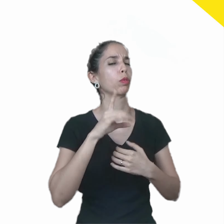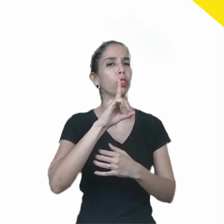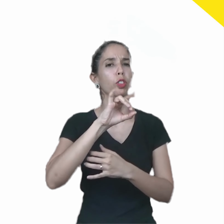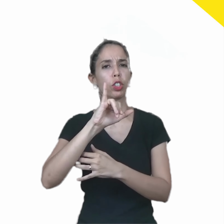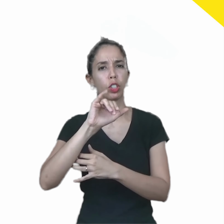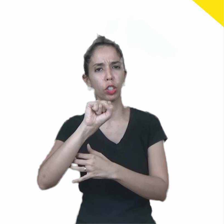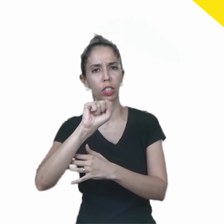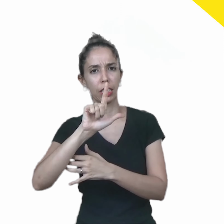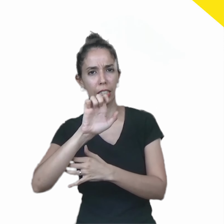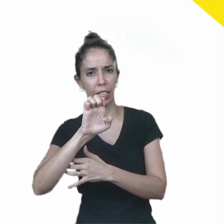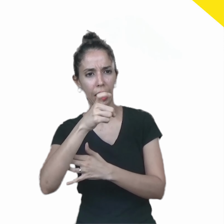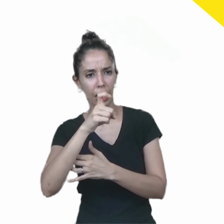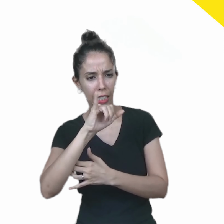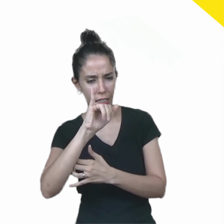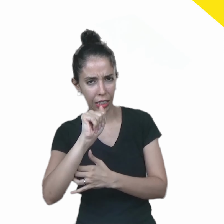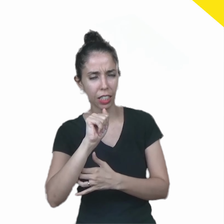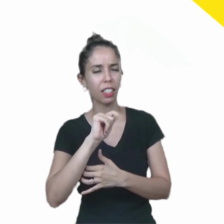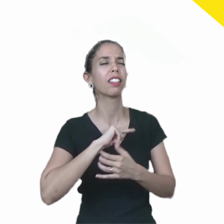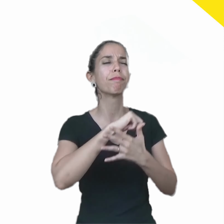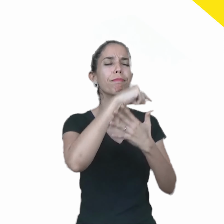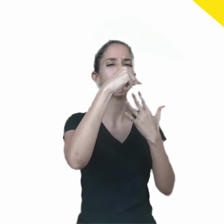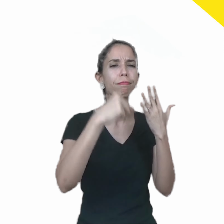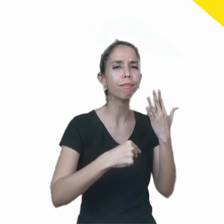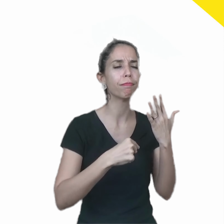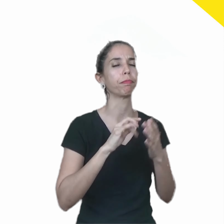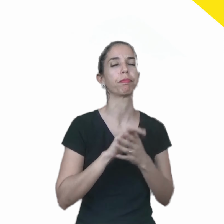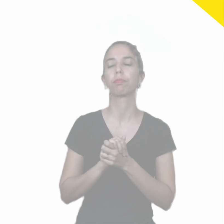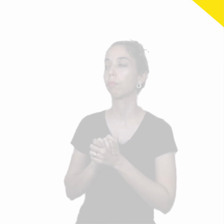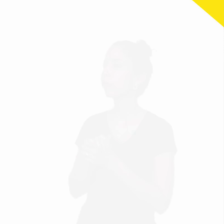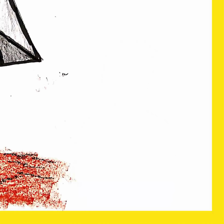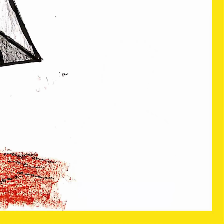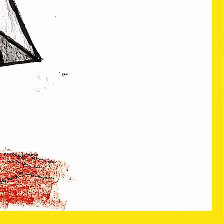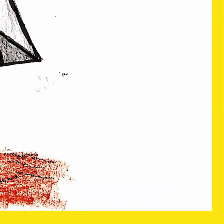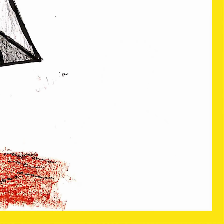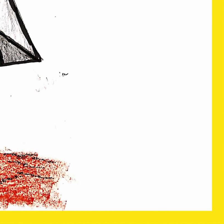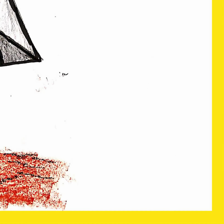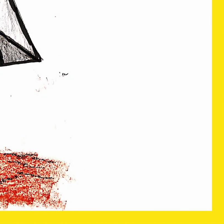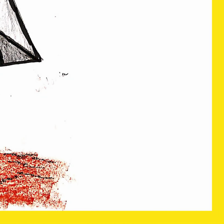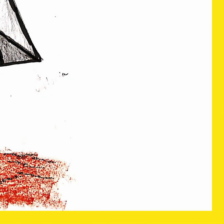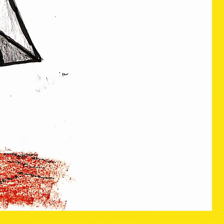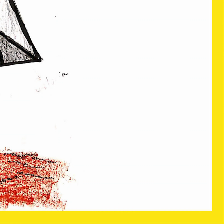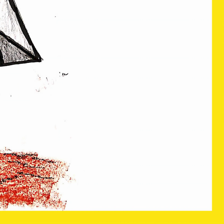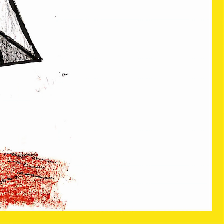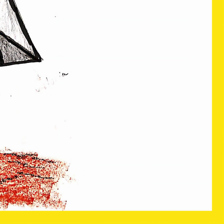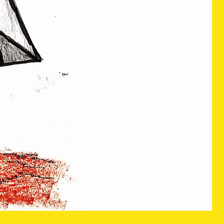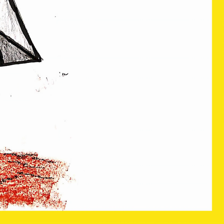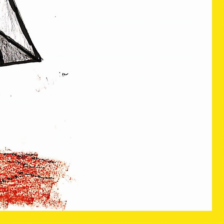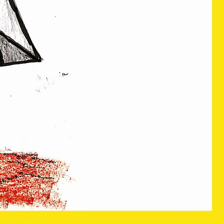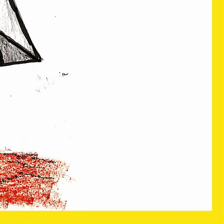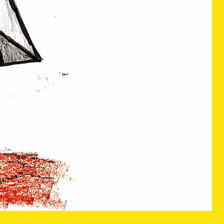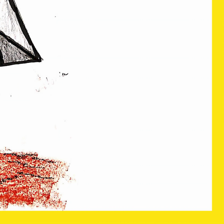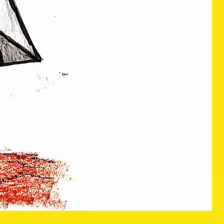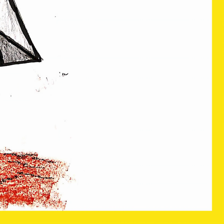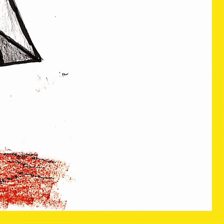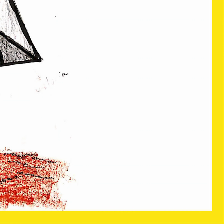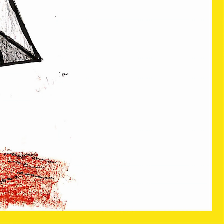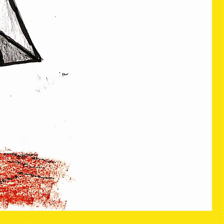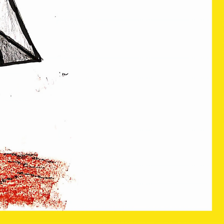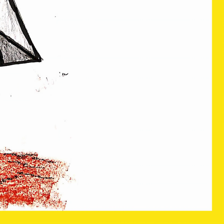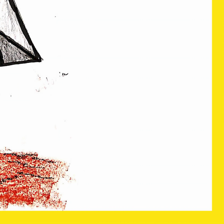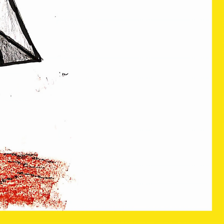autismo, dislexia São alguns exemplos de deficiência invisível Página 8 Ilustração